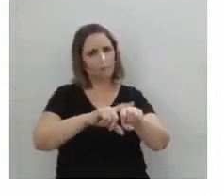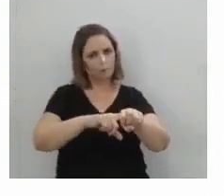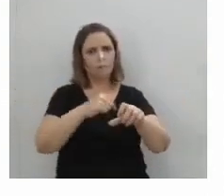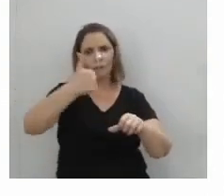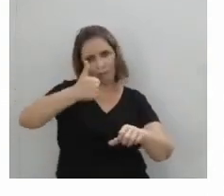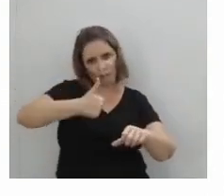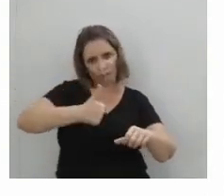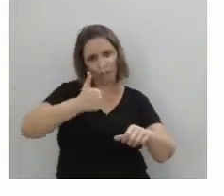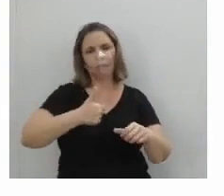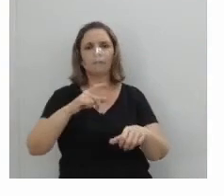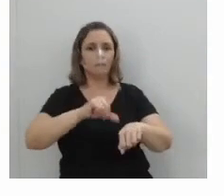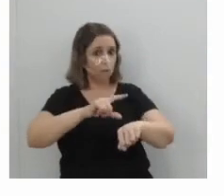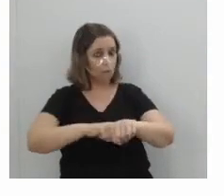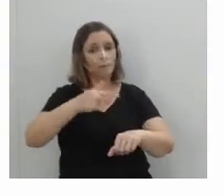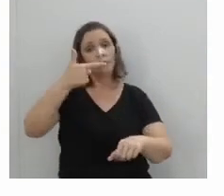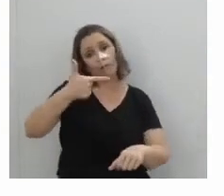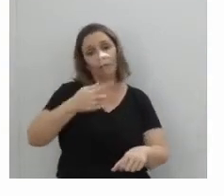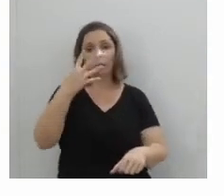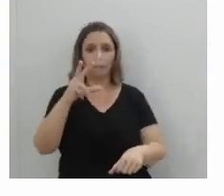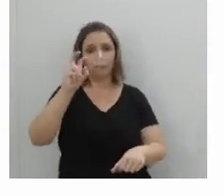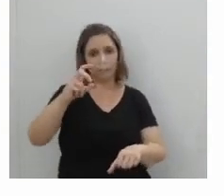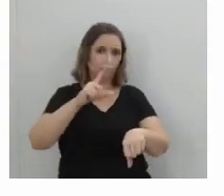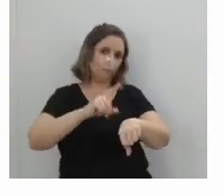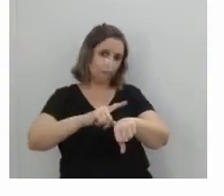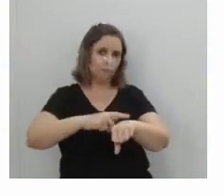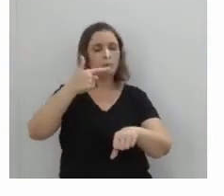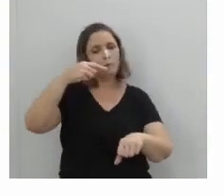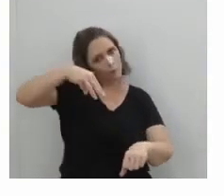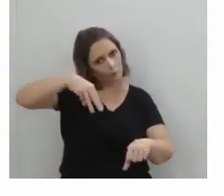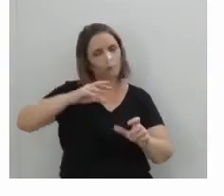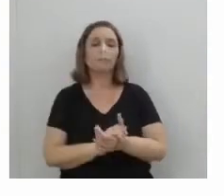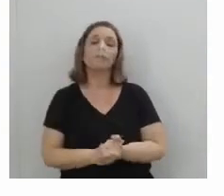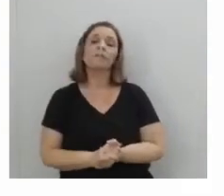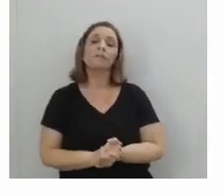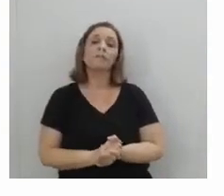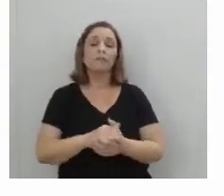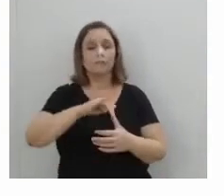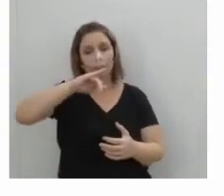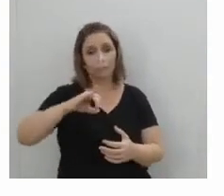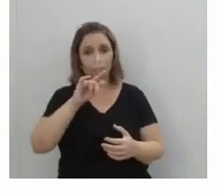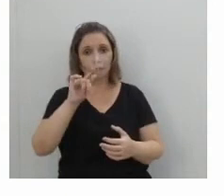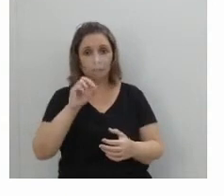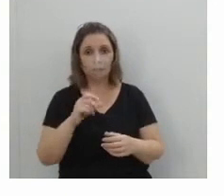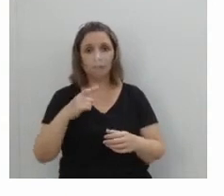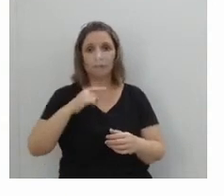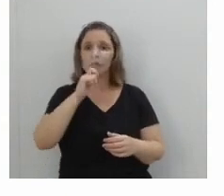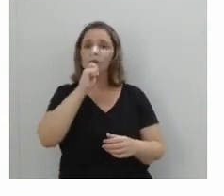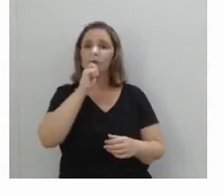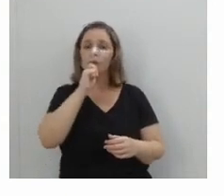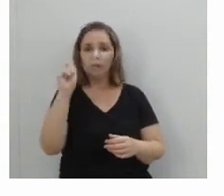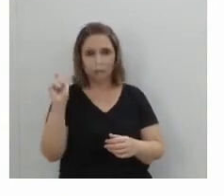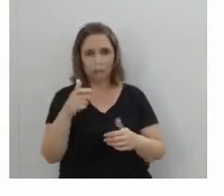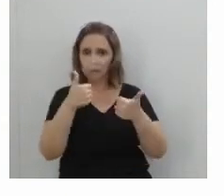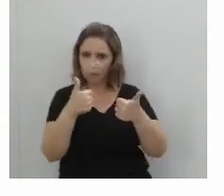tem 45 minutos e o segundo tempo mais 45 minutos. O jogo é monitorado por um árbitro.